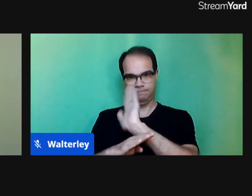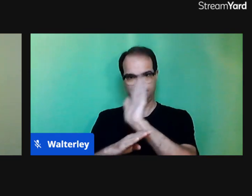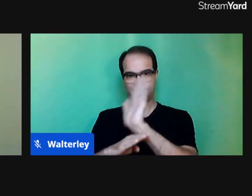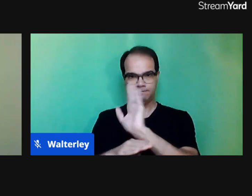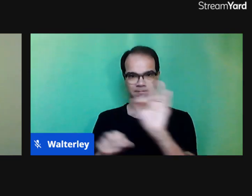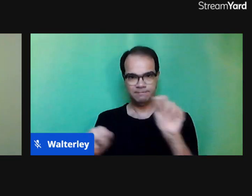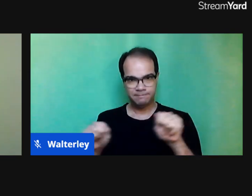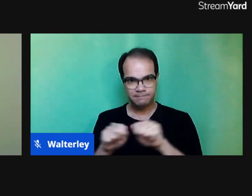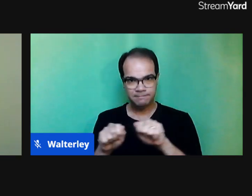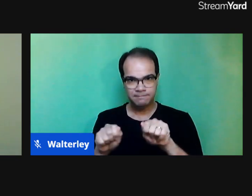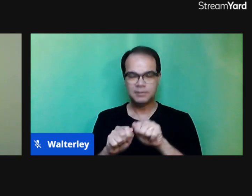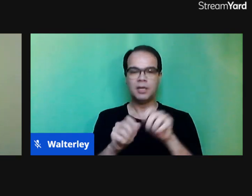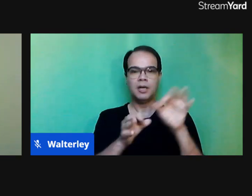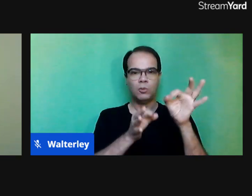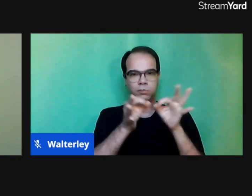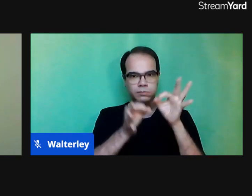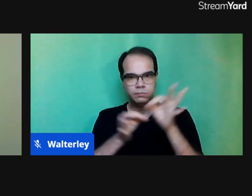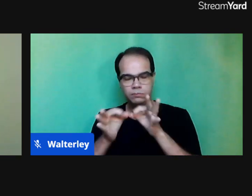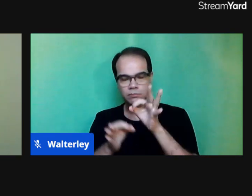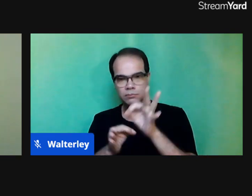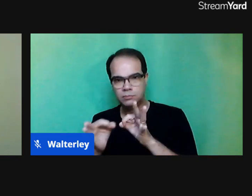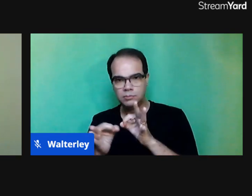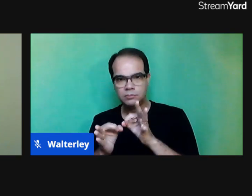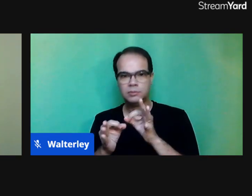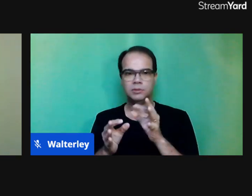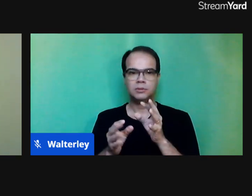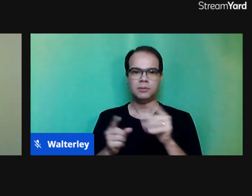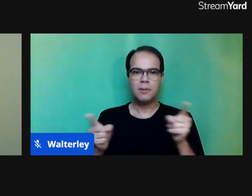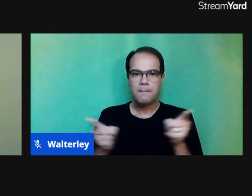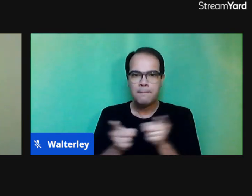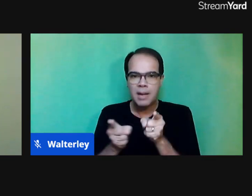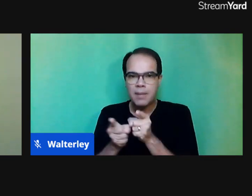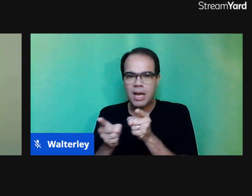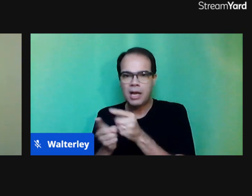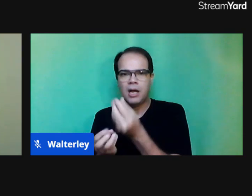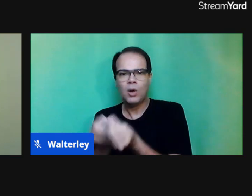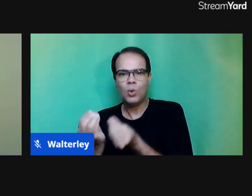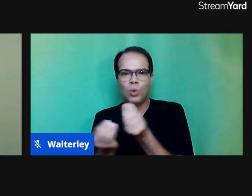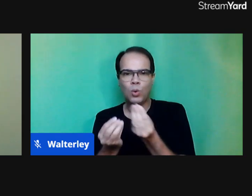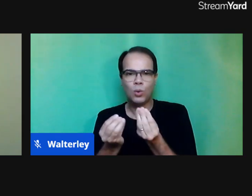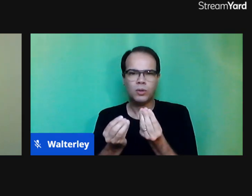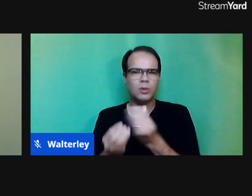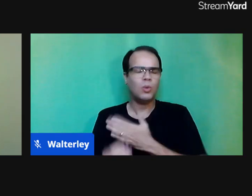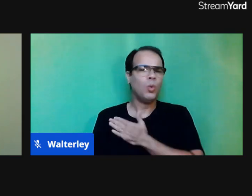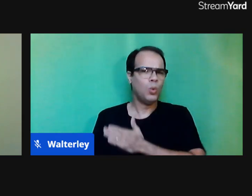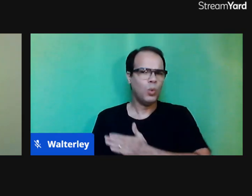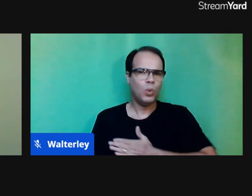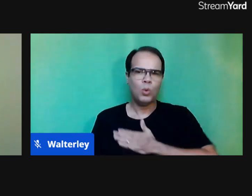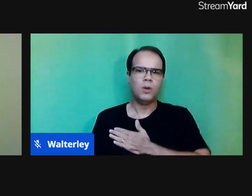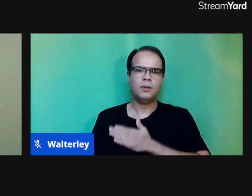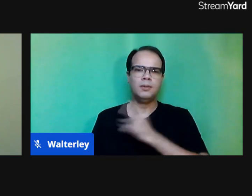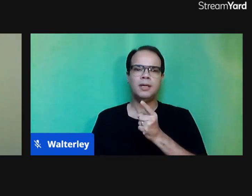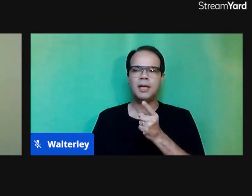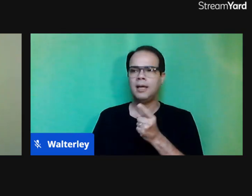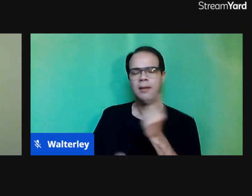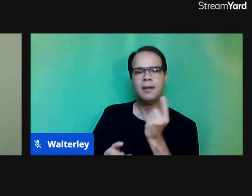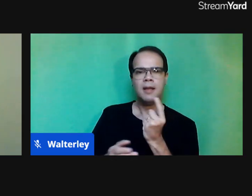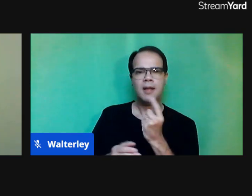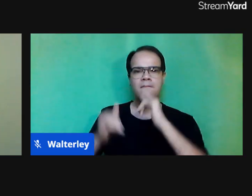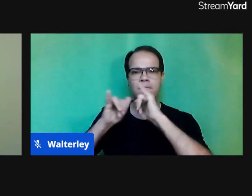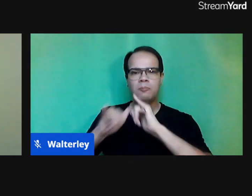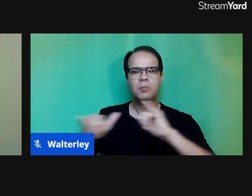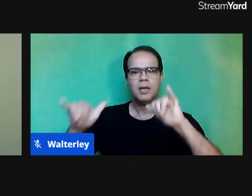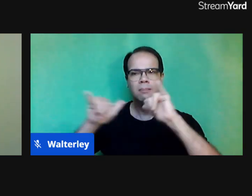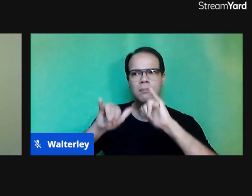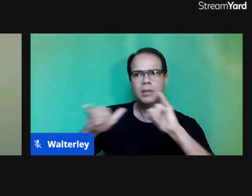na área de produção de vídeo, e nessa área que eu gosto muito, que é a área de documentário. Eu quero começar